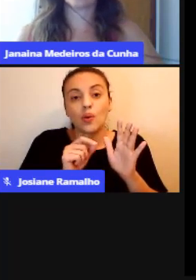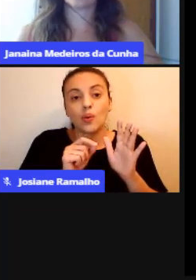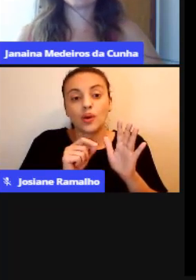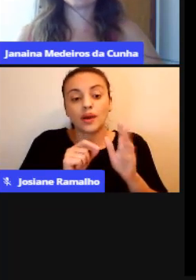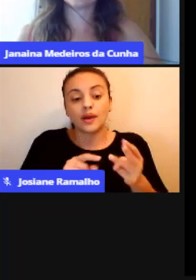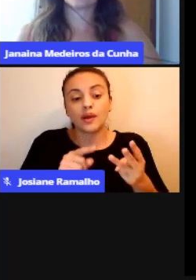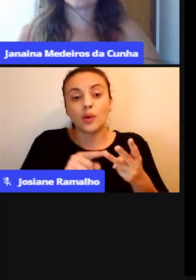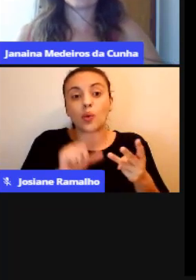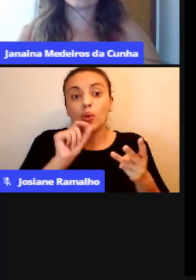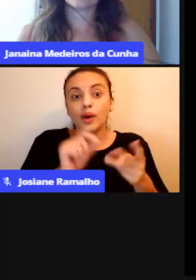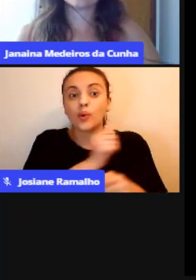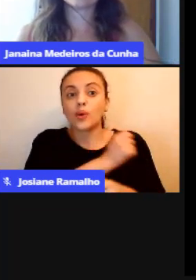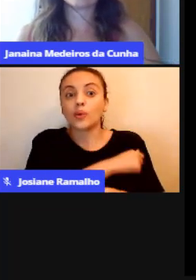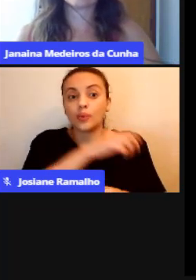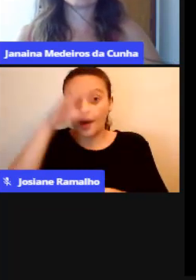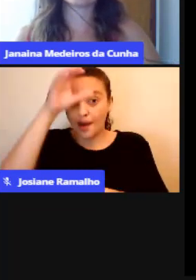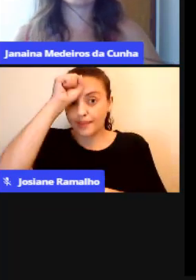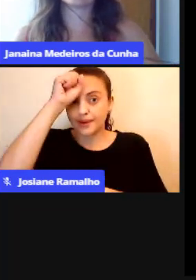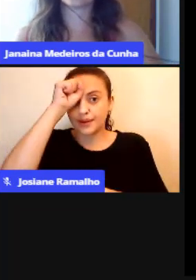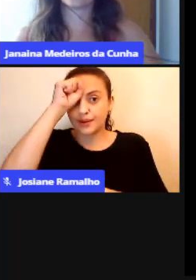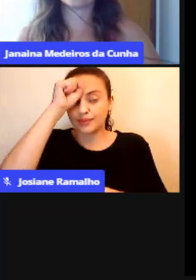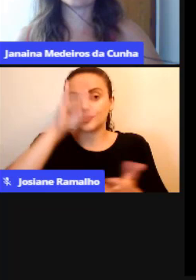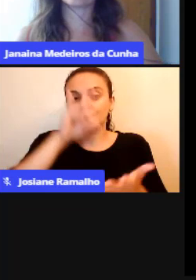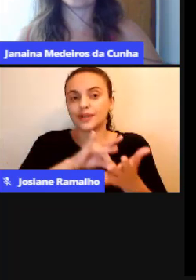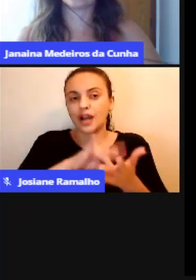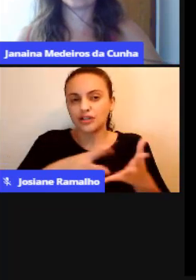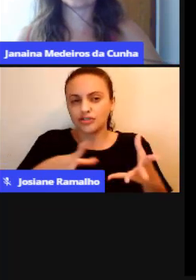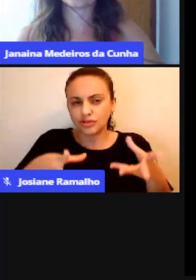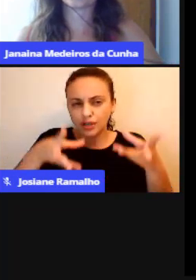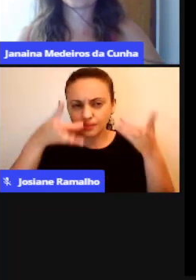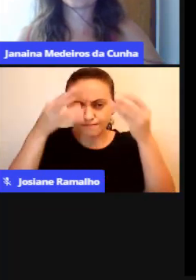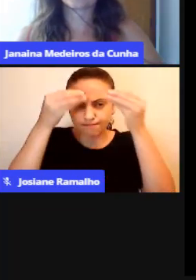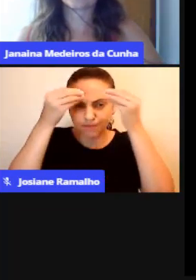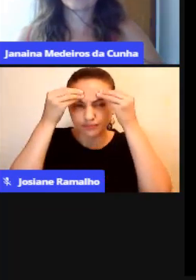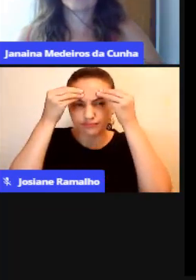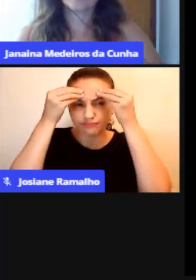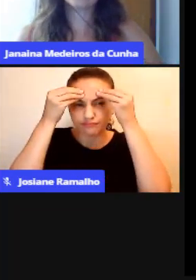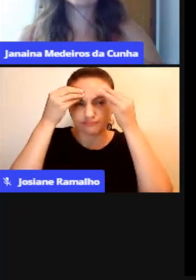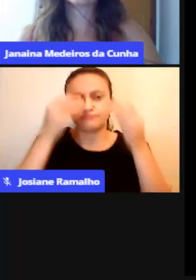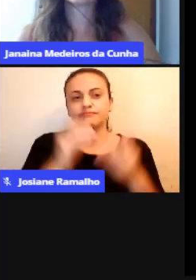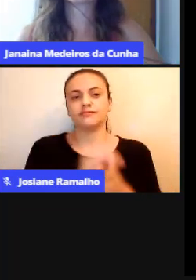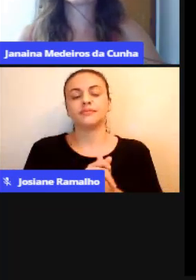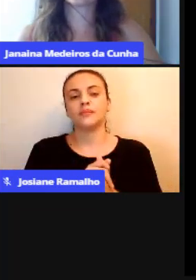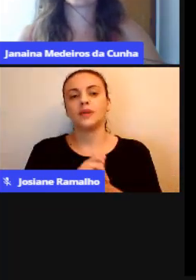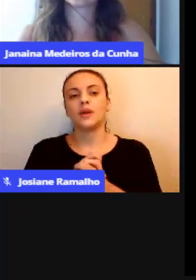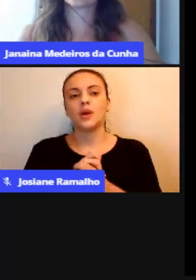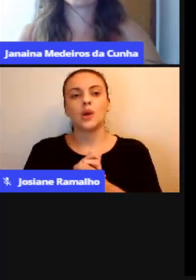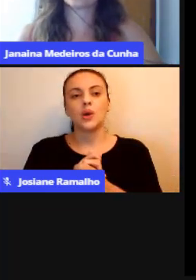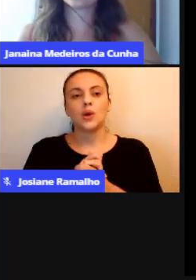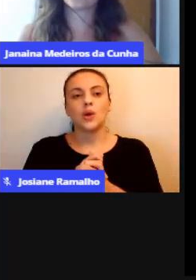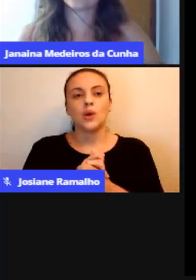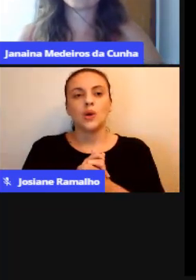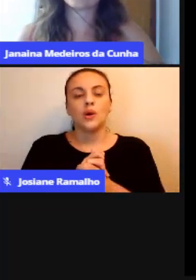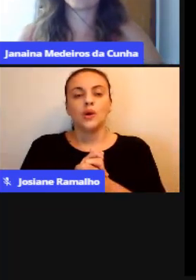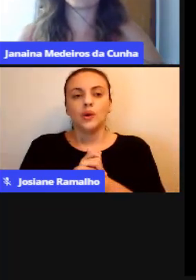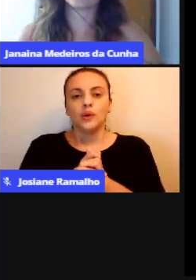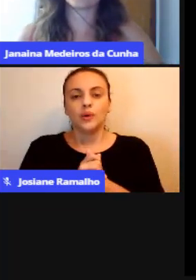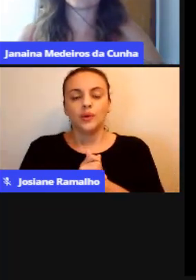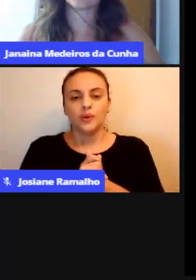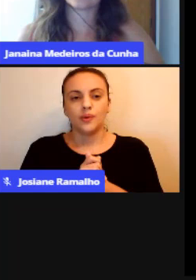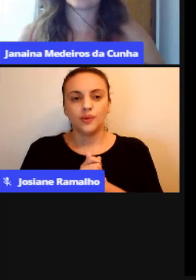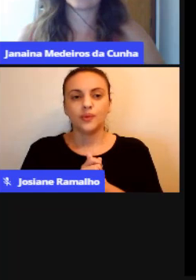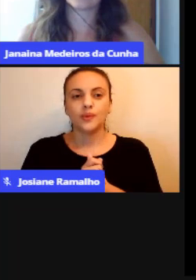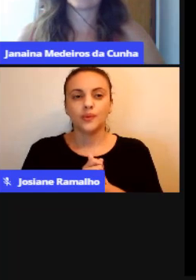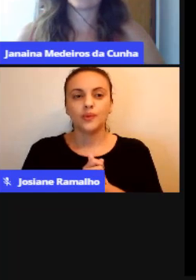aluno realmente ele reteve de conhecimento, né? O que ele consolidou de